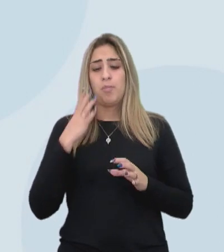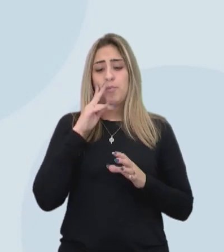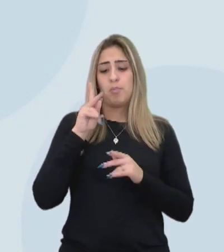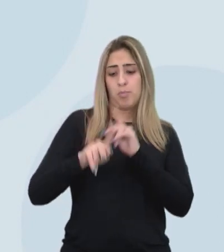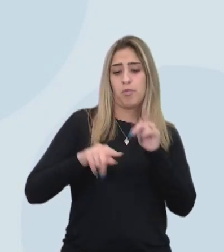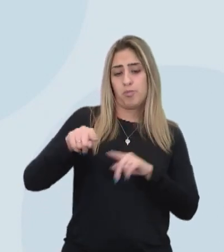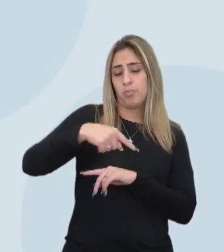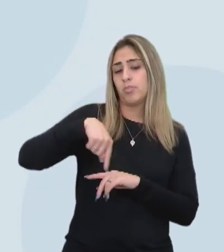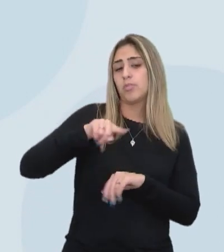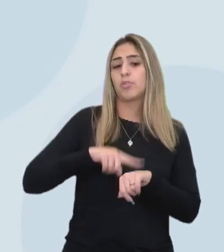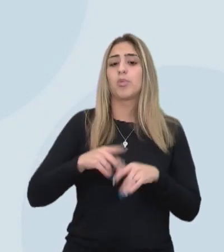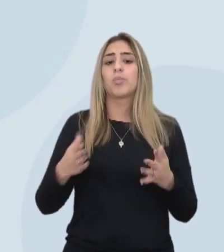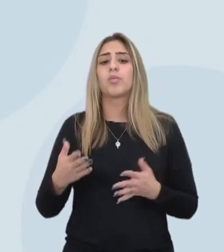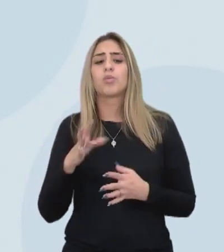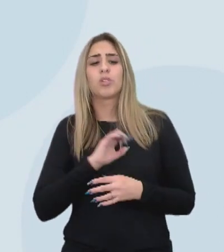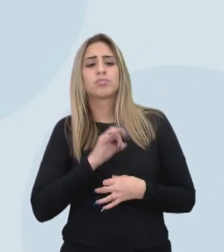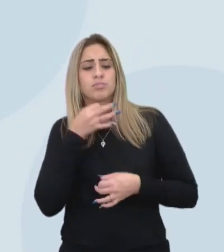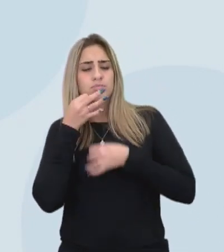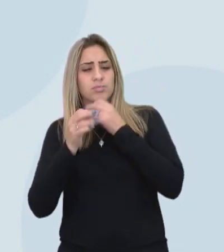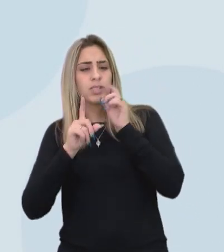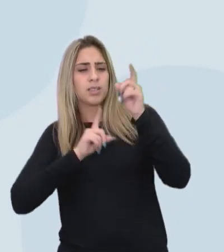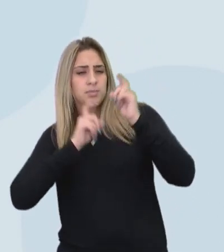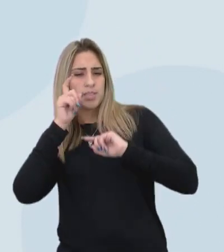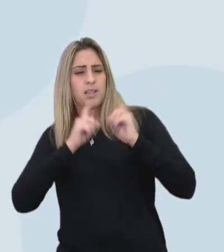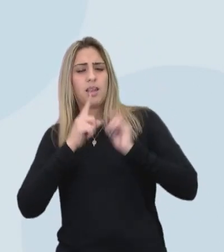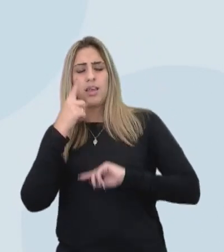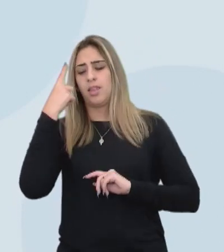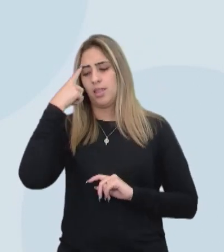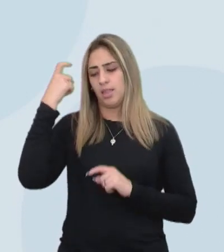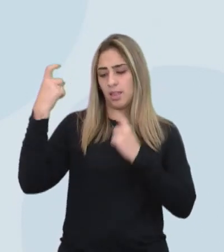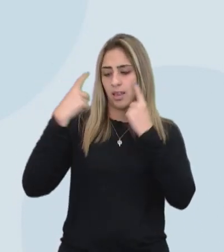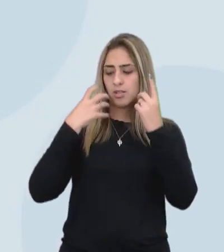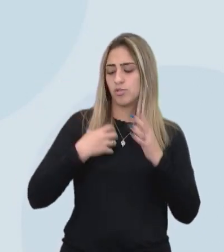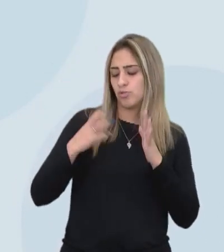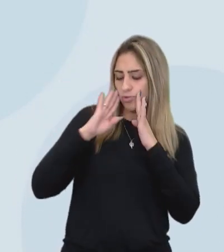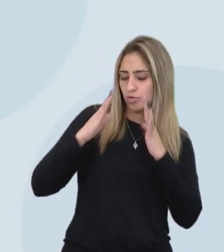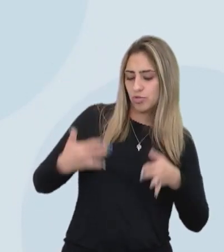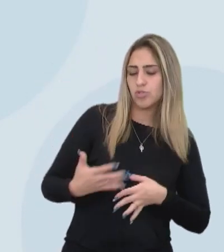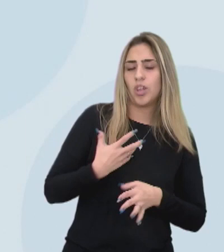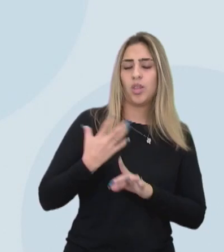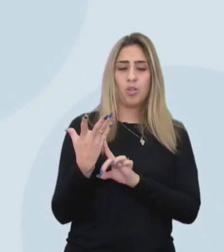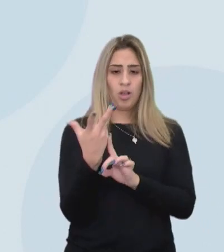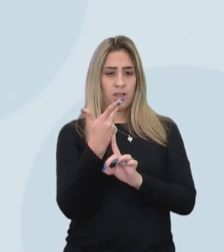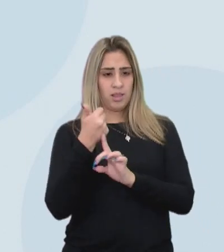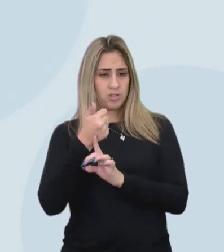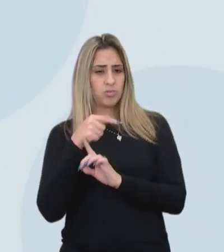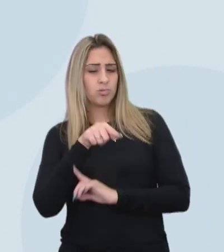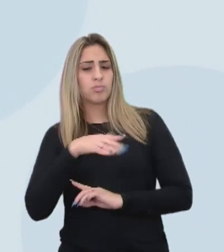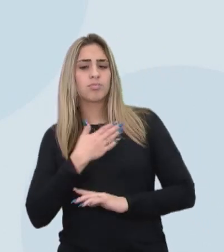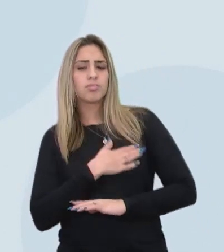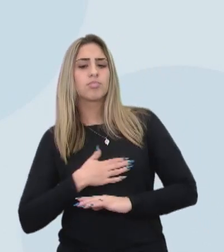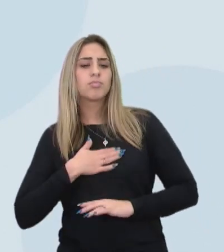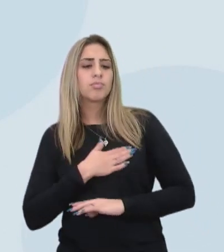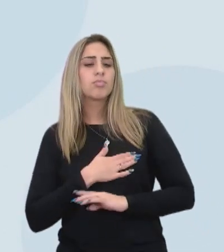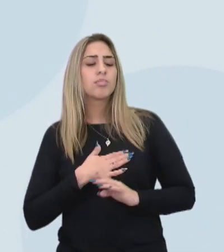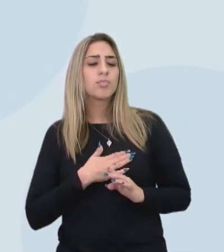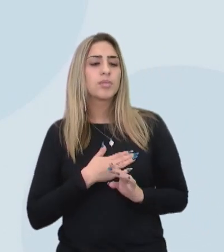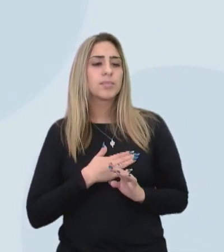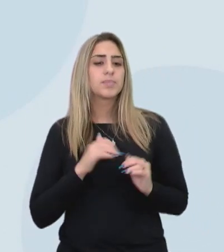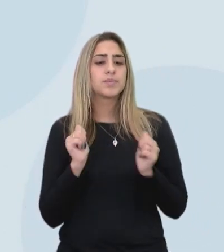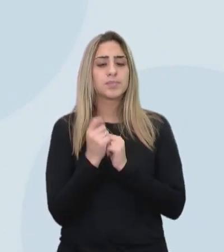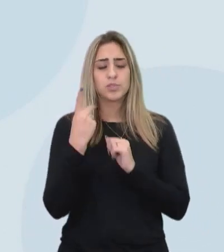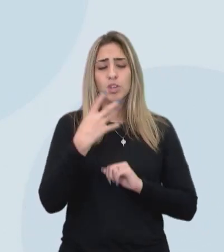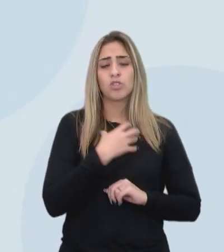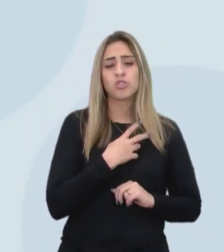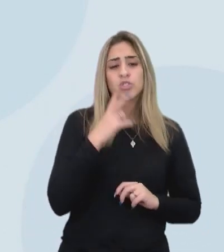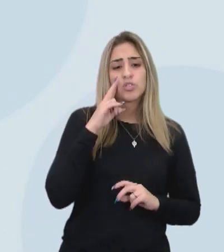você gosta de narrar fatos e expressar ideias sobre um ponto de vista artístico, enriquecendo a história com sua visão